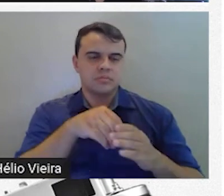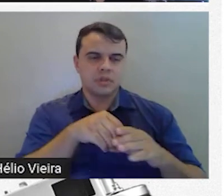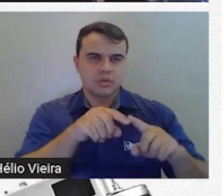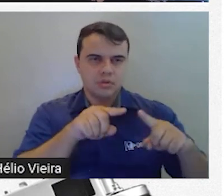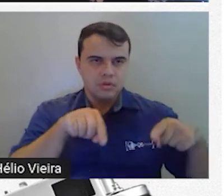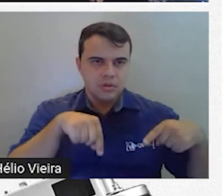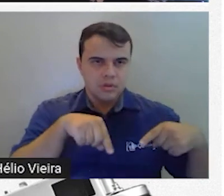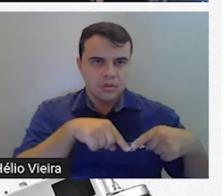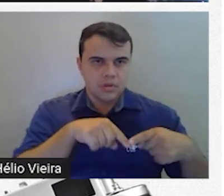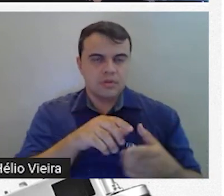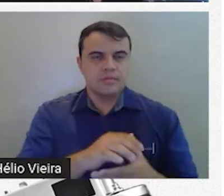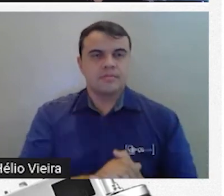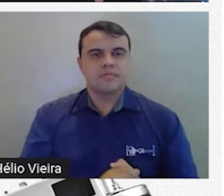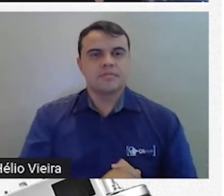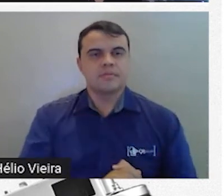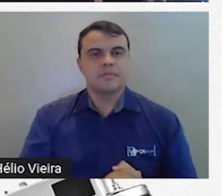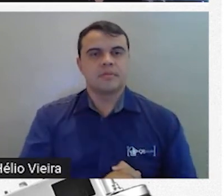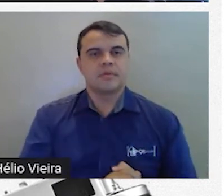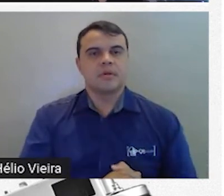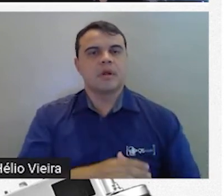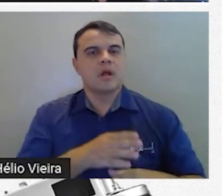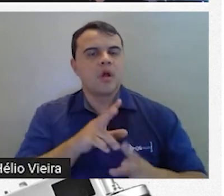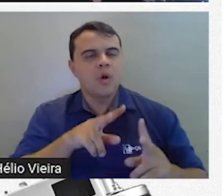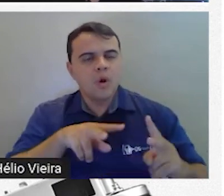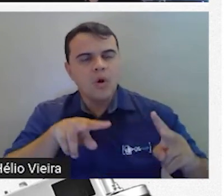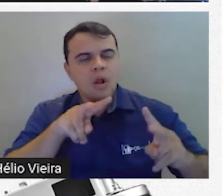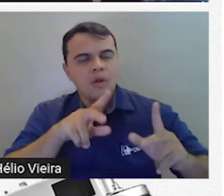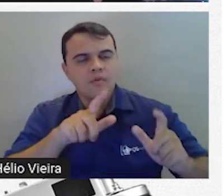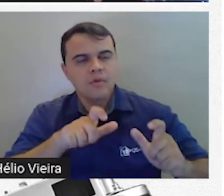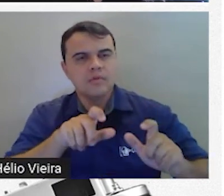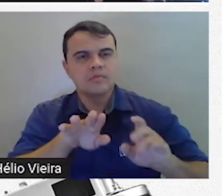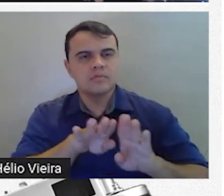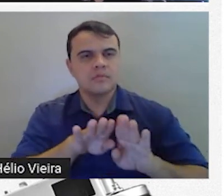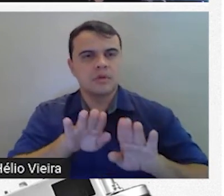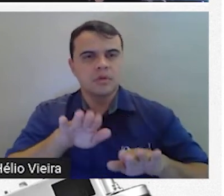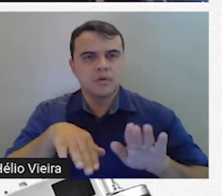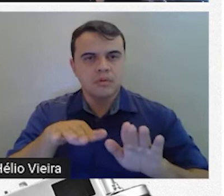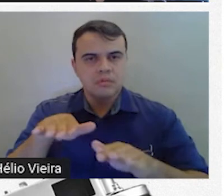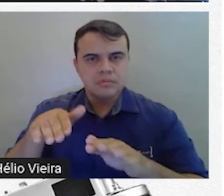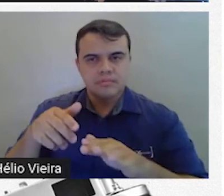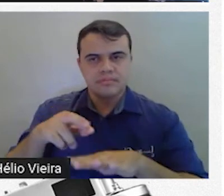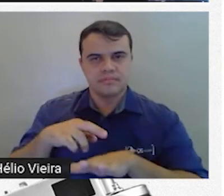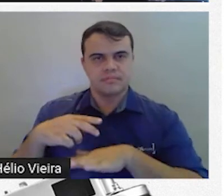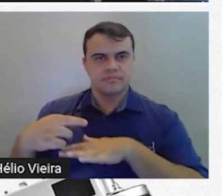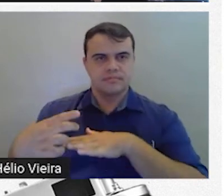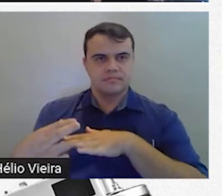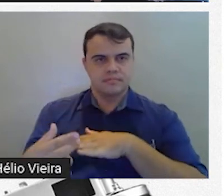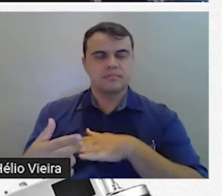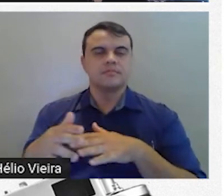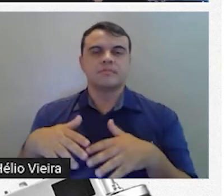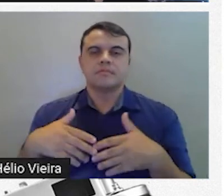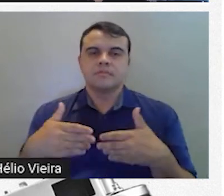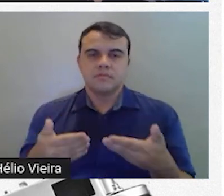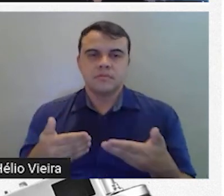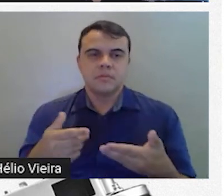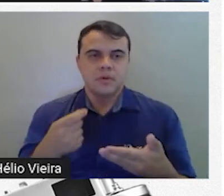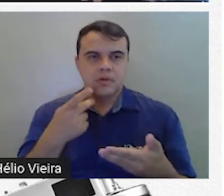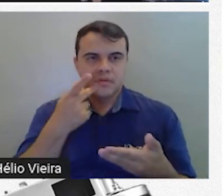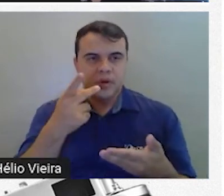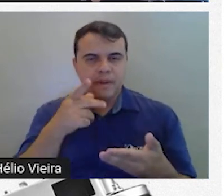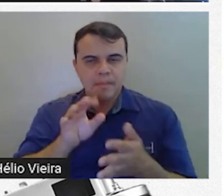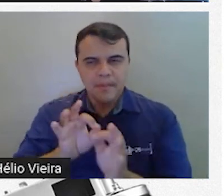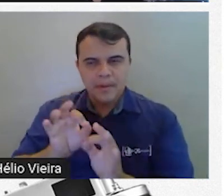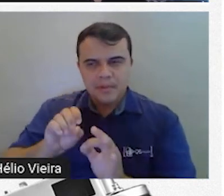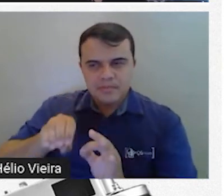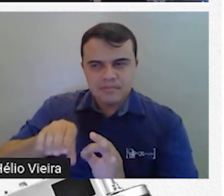aula, para exercitar o olhar, não sair fotografando aleatoriamente, né? Então, preparar os